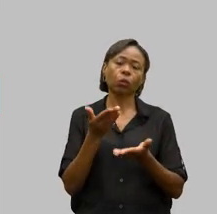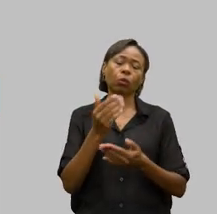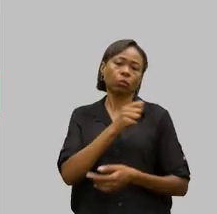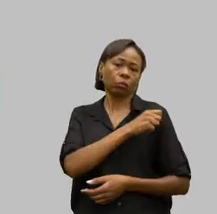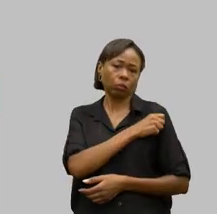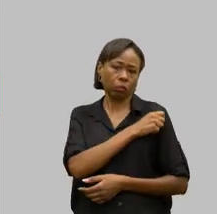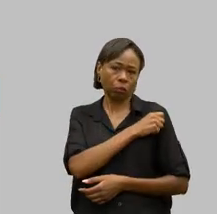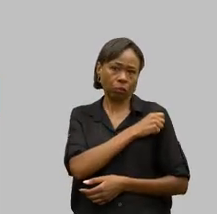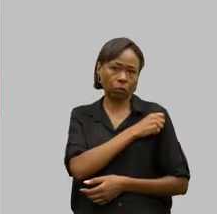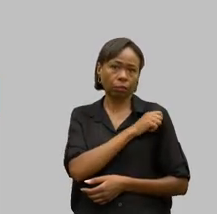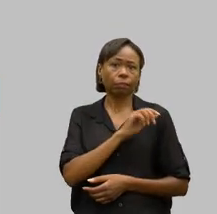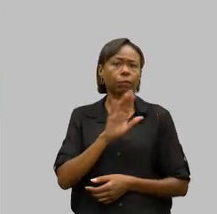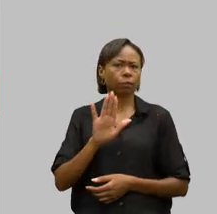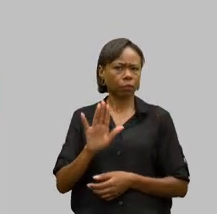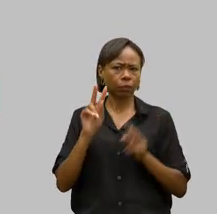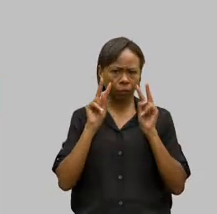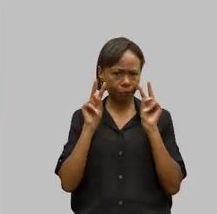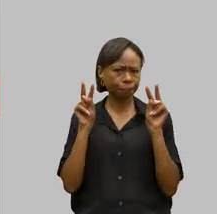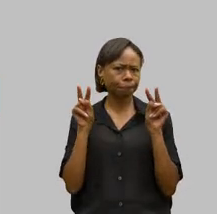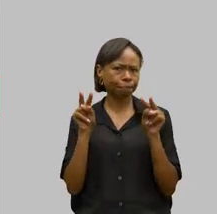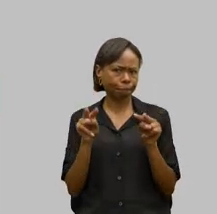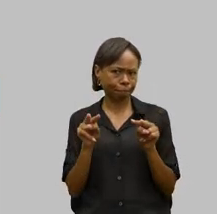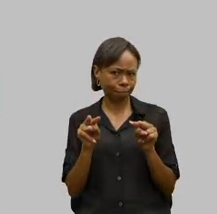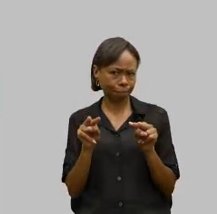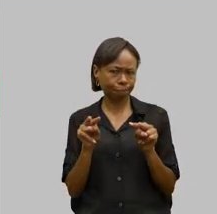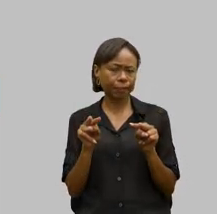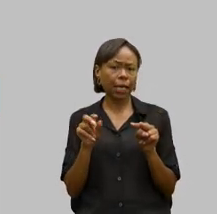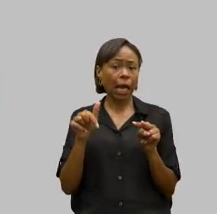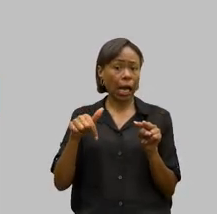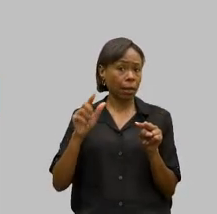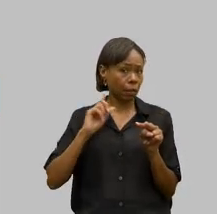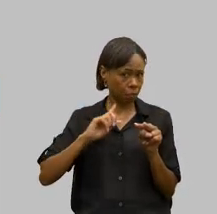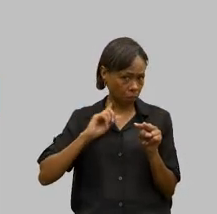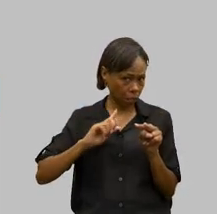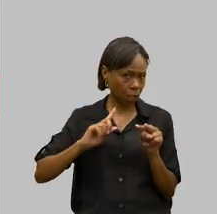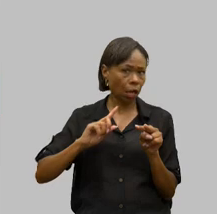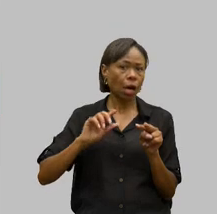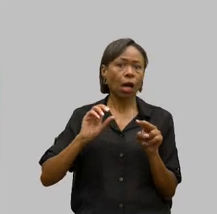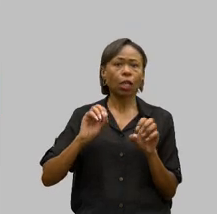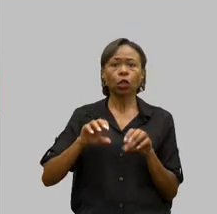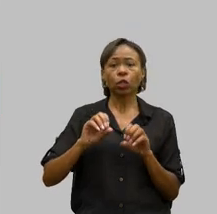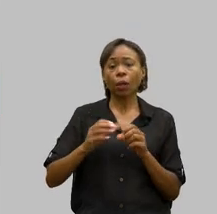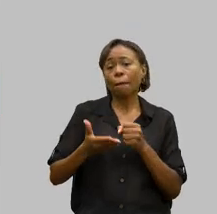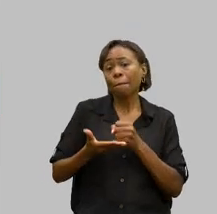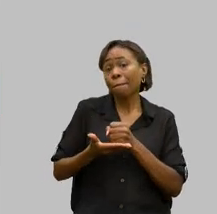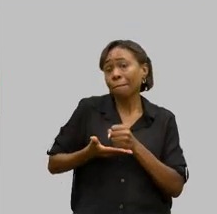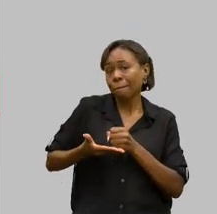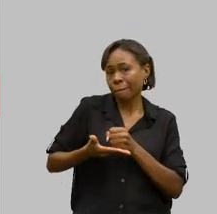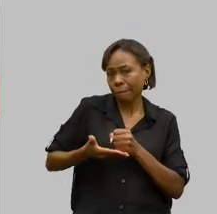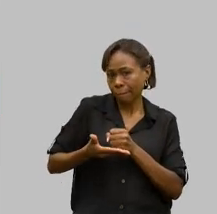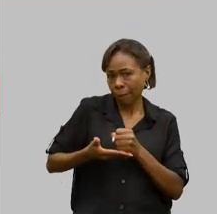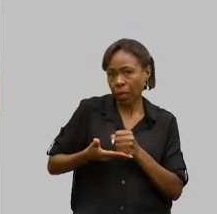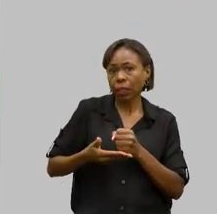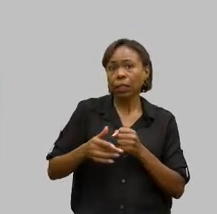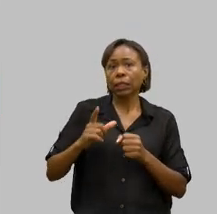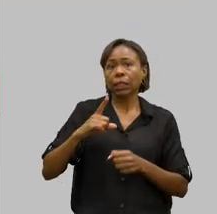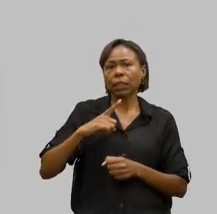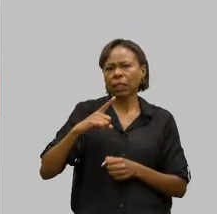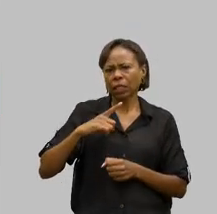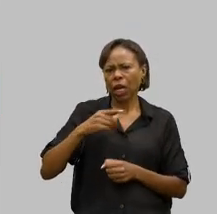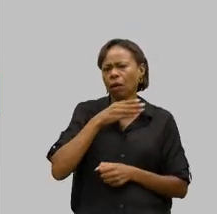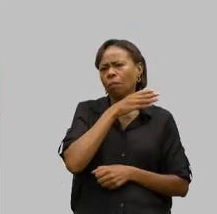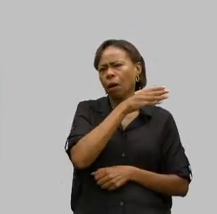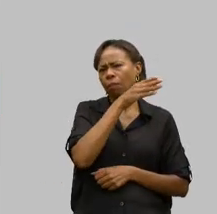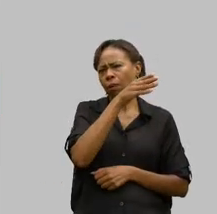Voltando os olhos aqui um pouquinho, falando ainda da educação em Minas Gerais, falando um pouquinho da educação básica, tenho rodado bastante e